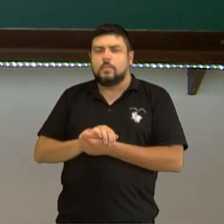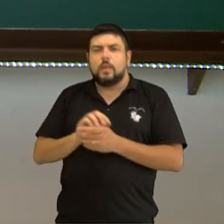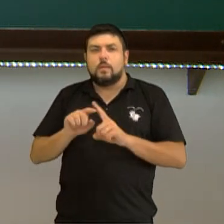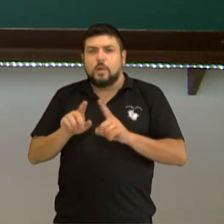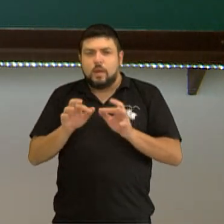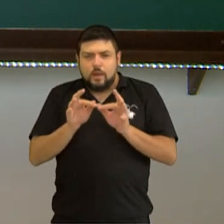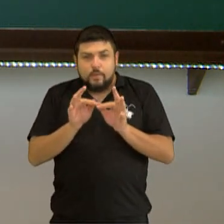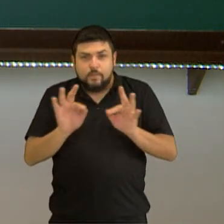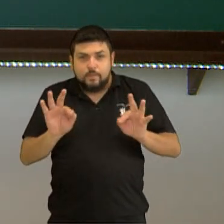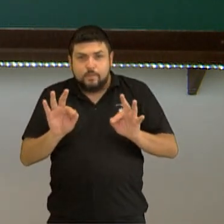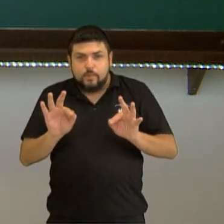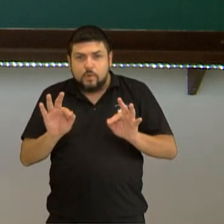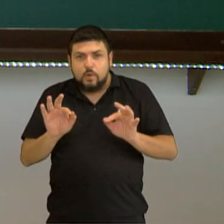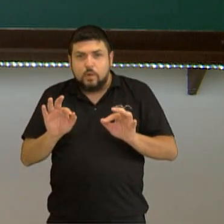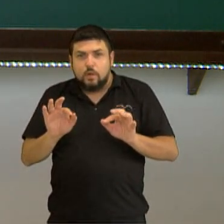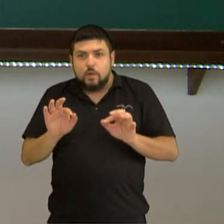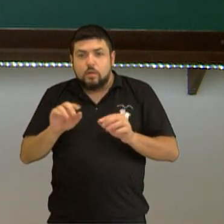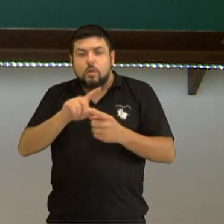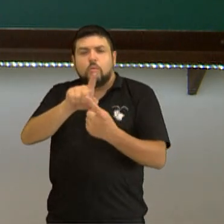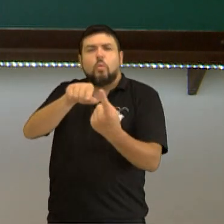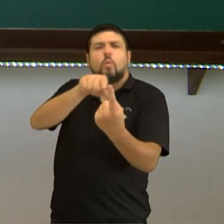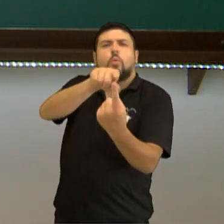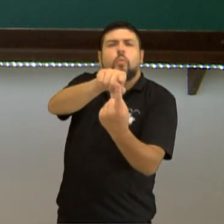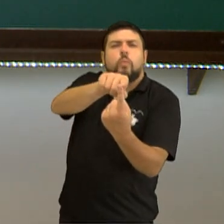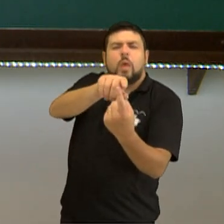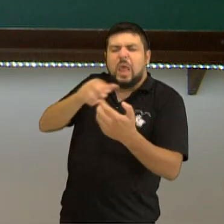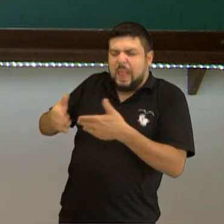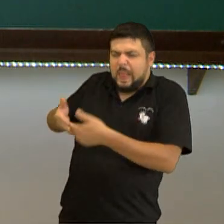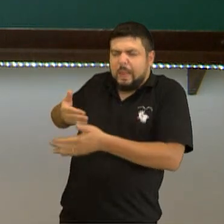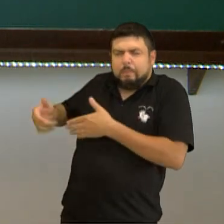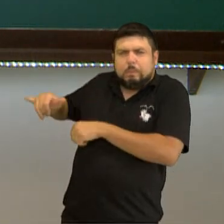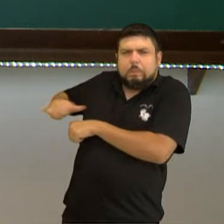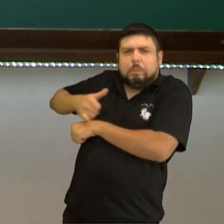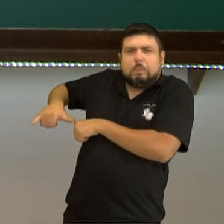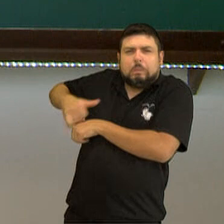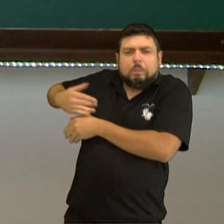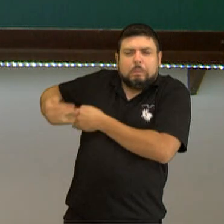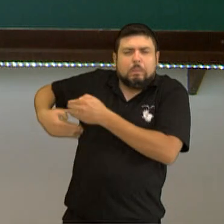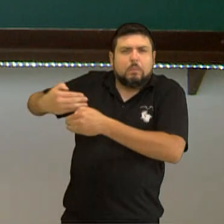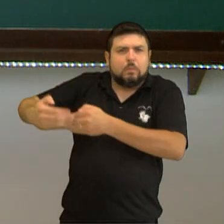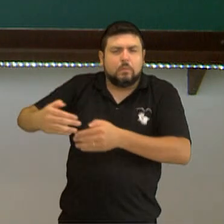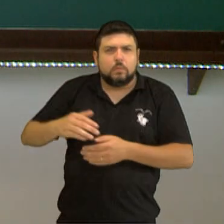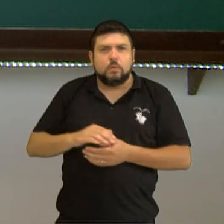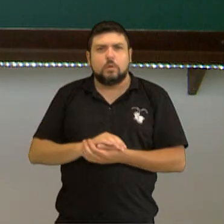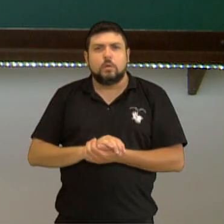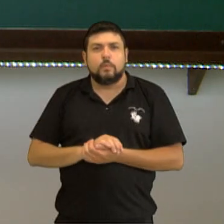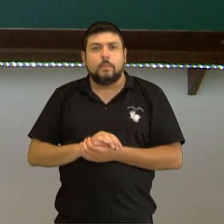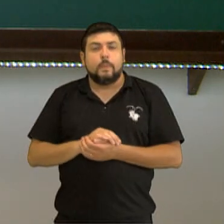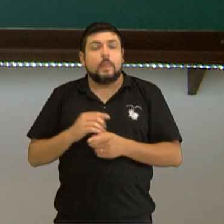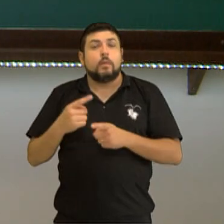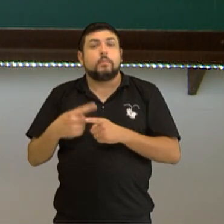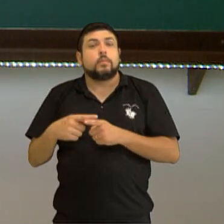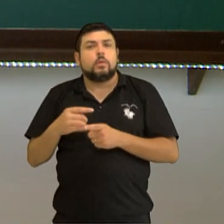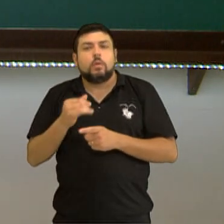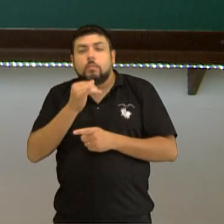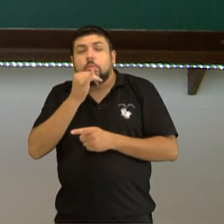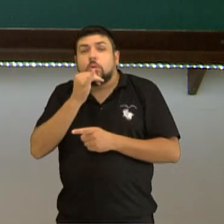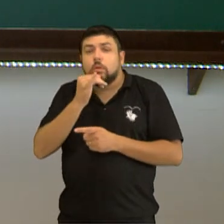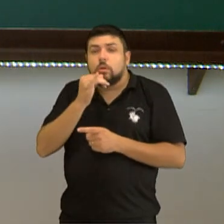frase, os fins justificam os meios, é porque os meios, às vezes, para você conseguir algum tipo de louro no